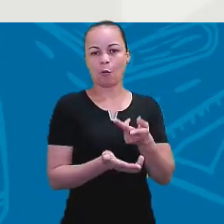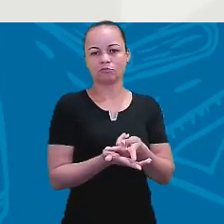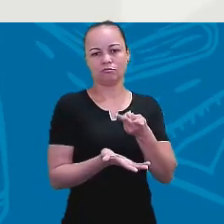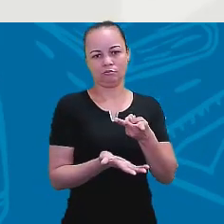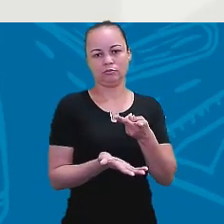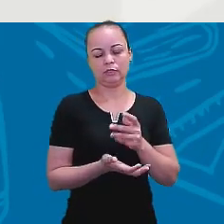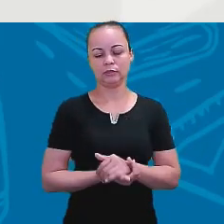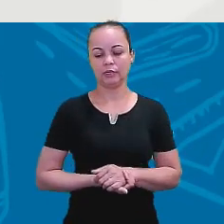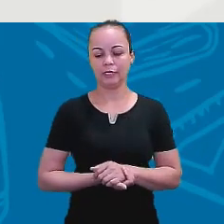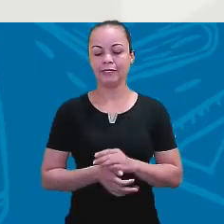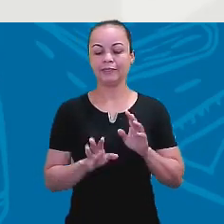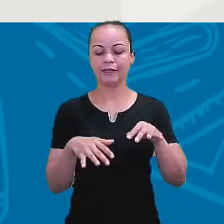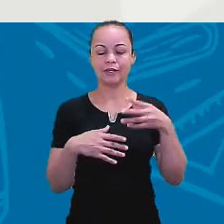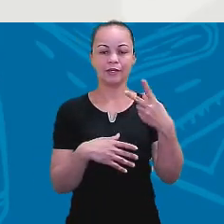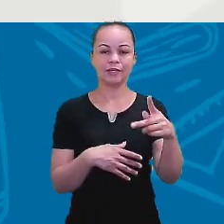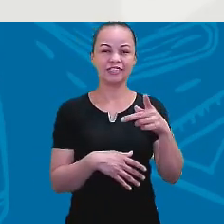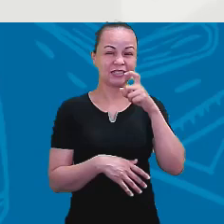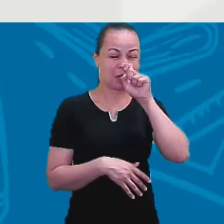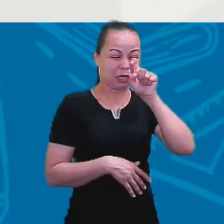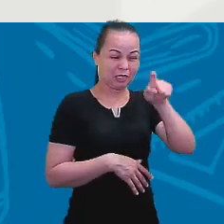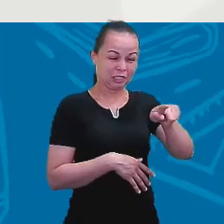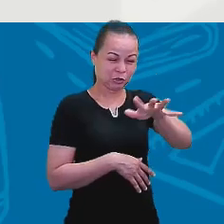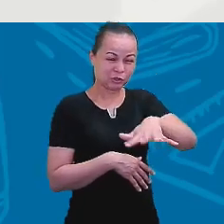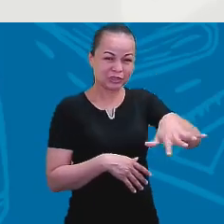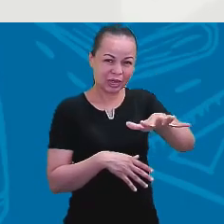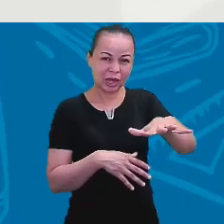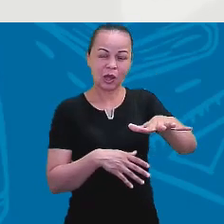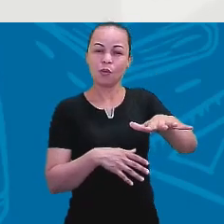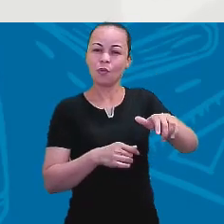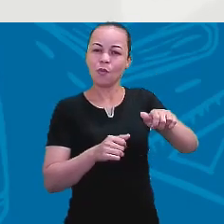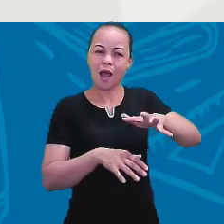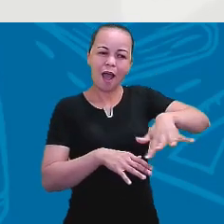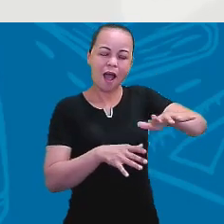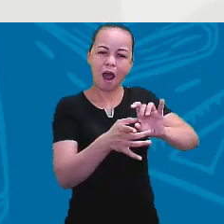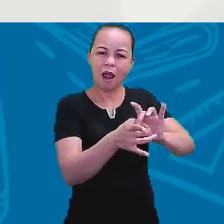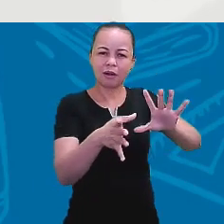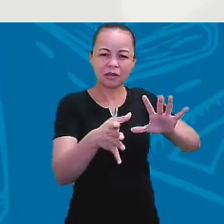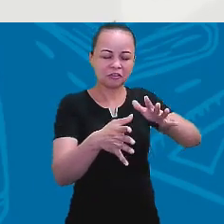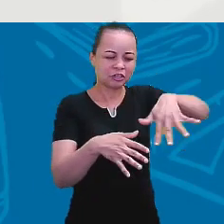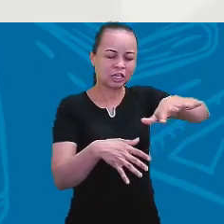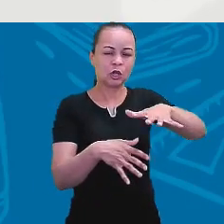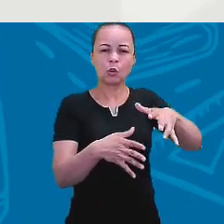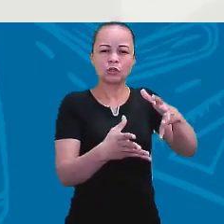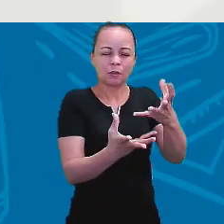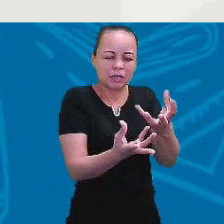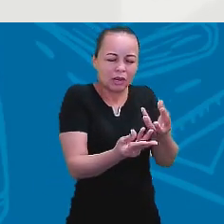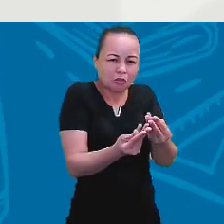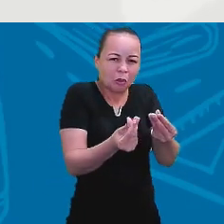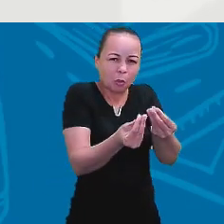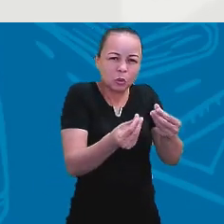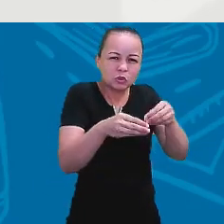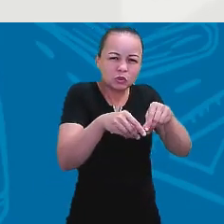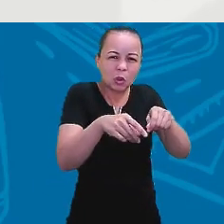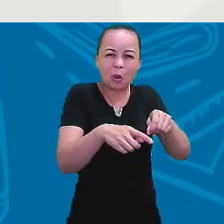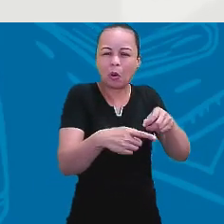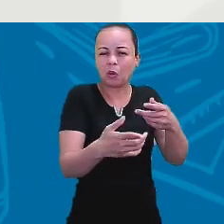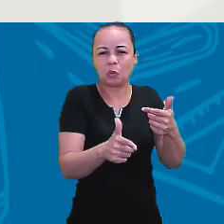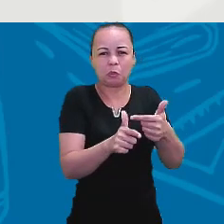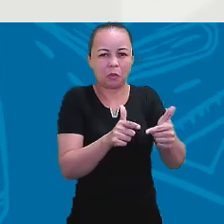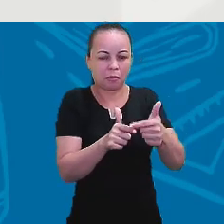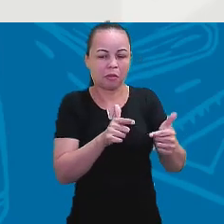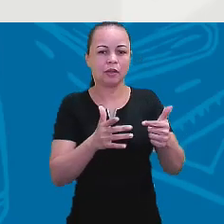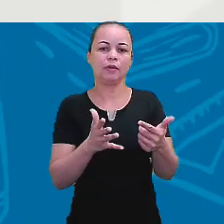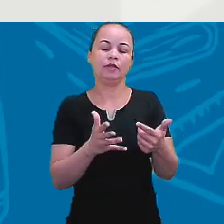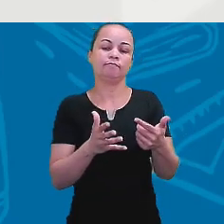lixo aí que está exposto, né, que está ao ar livre, né, contaminando ali o solo, né, muitas vezes gerando